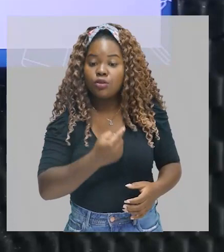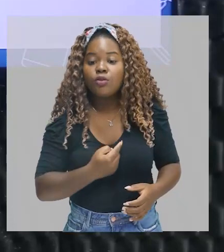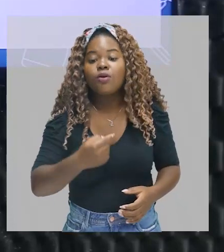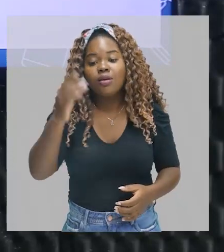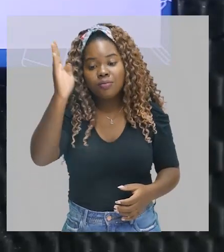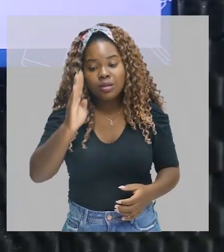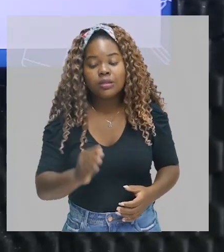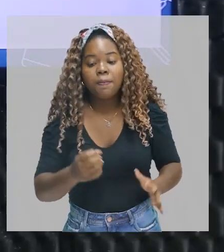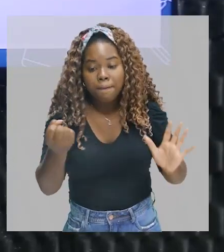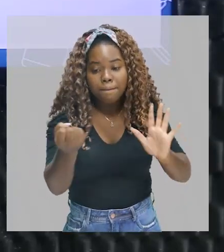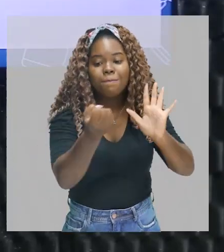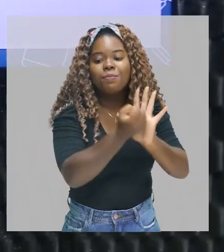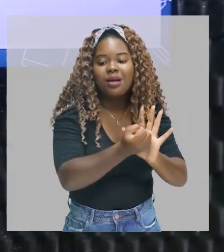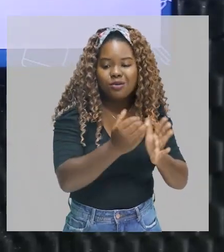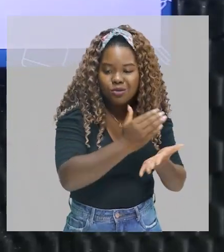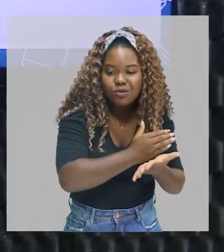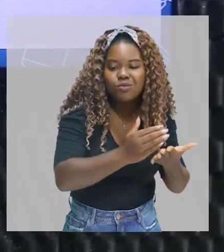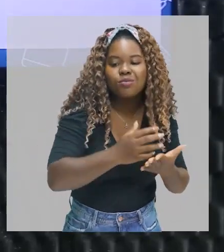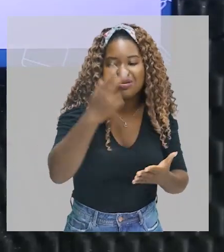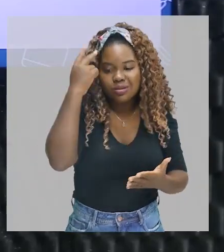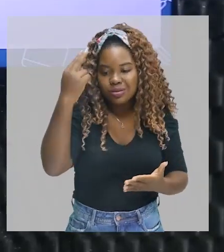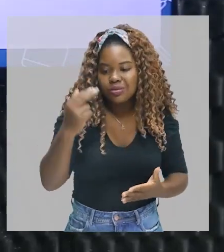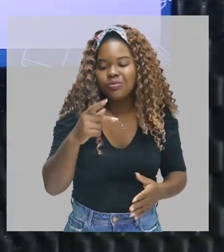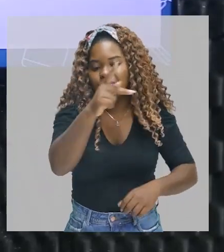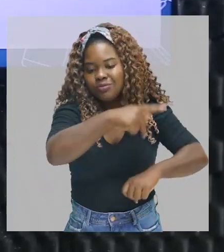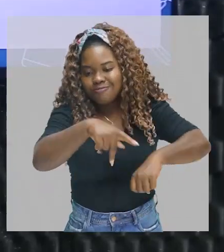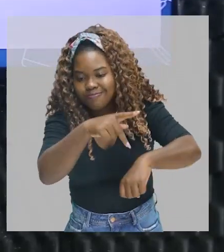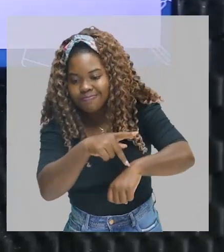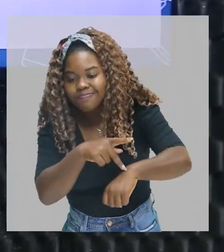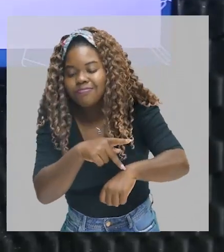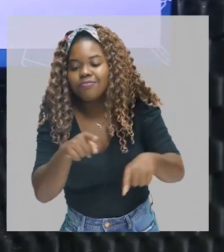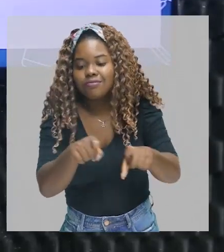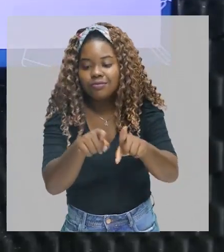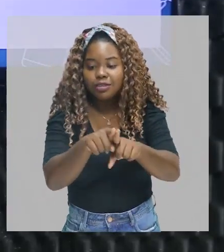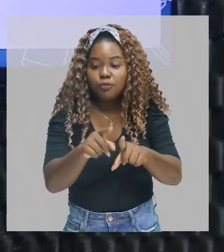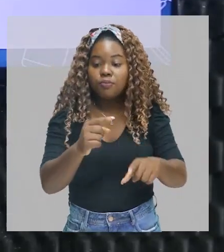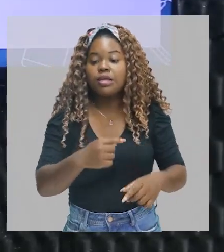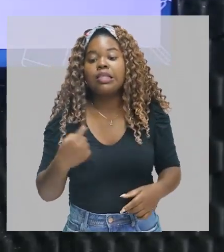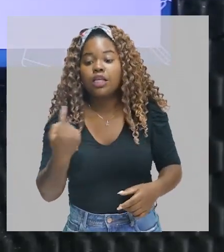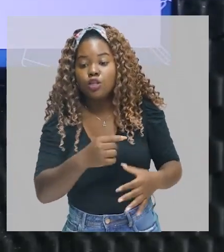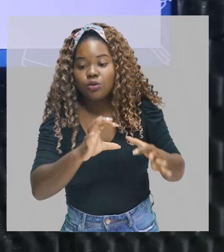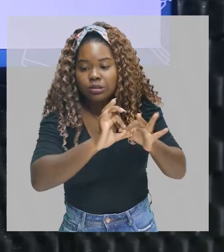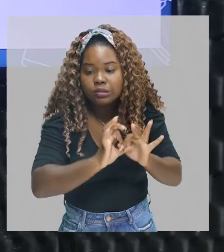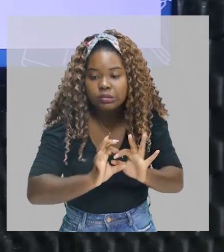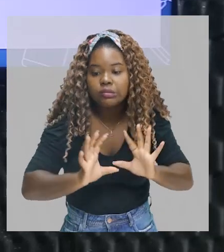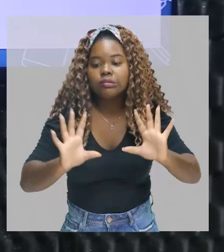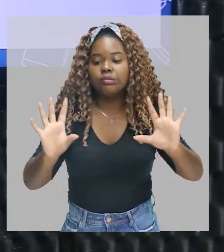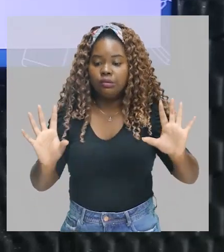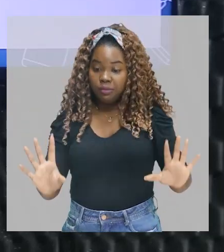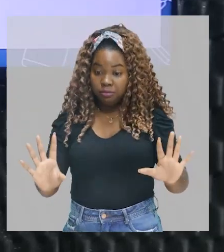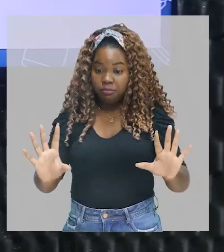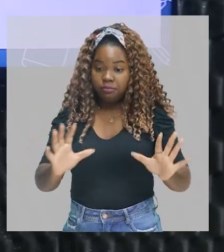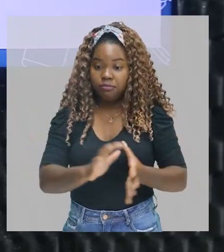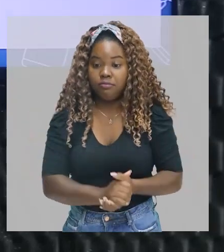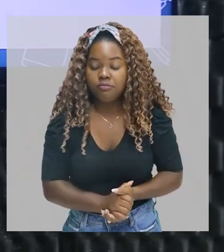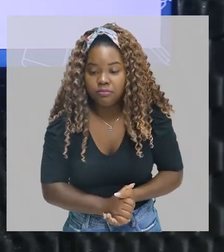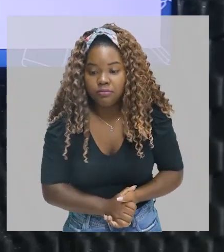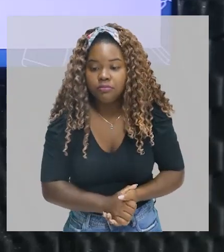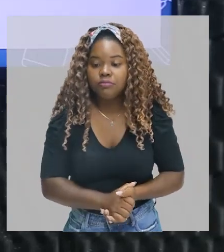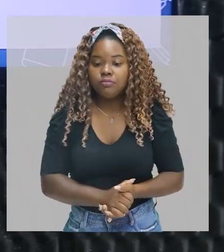nossa história enquanto país, a questão da nossa independência, andar com as próprias pernas,